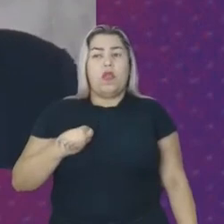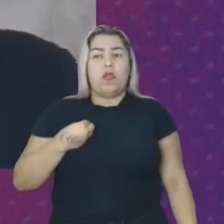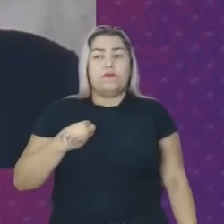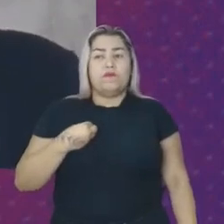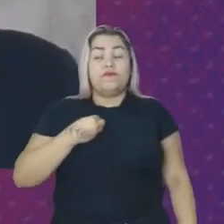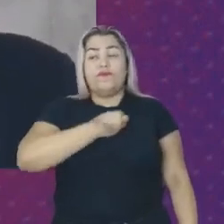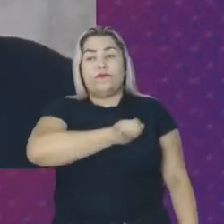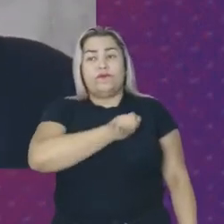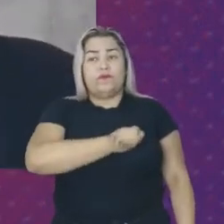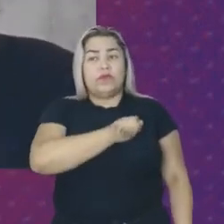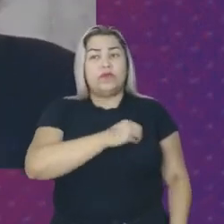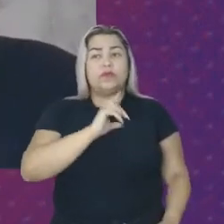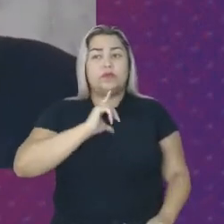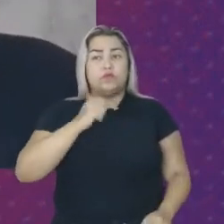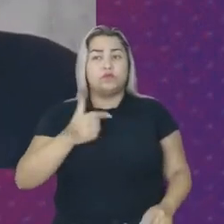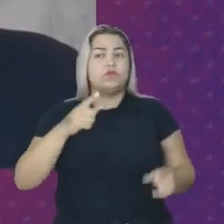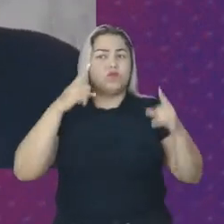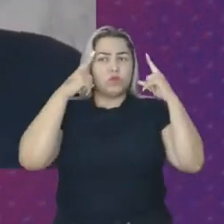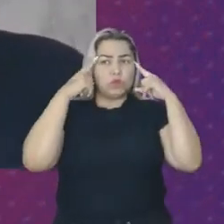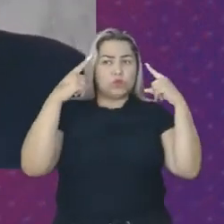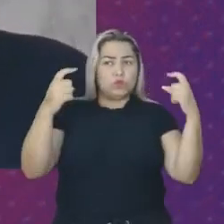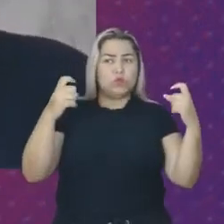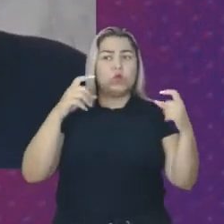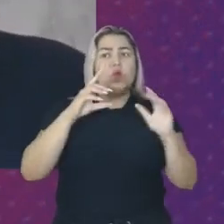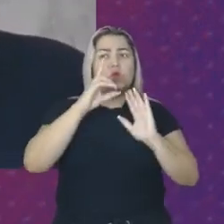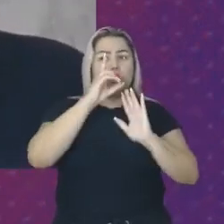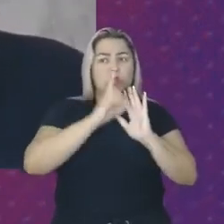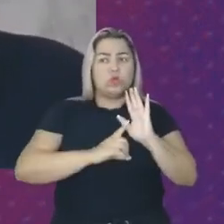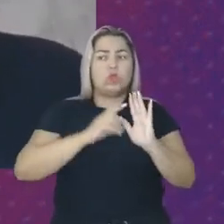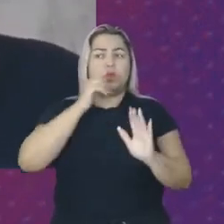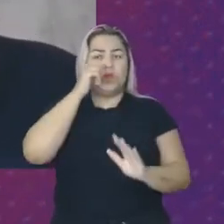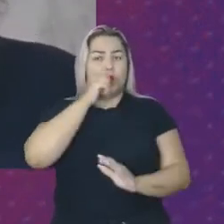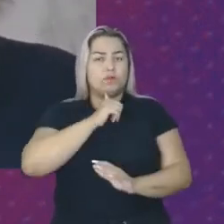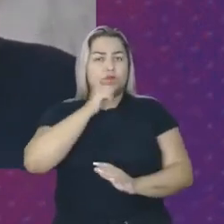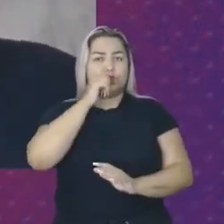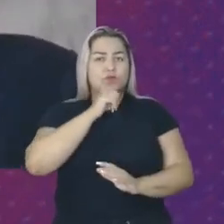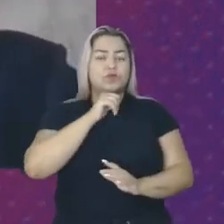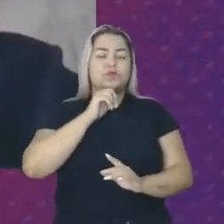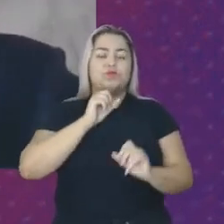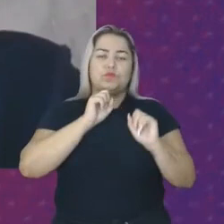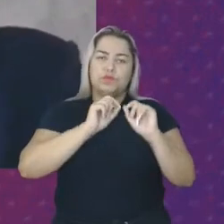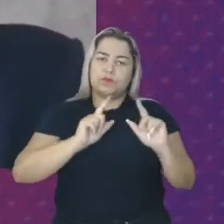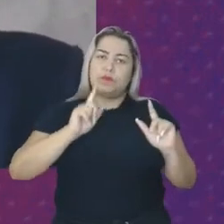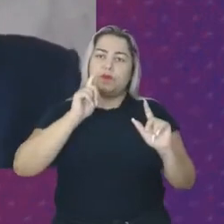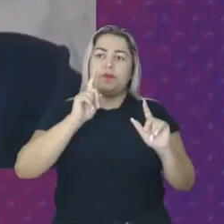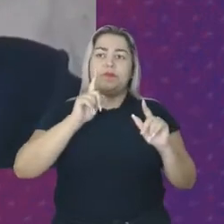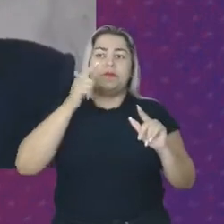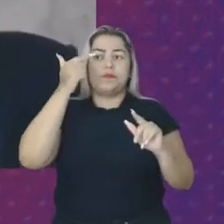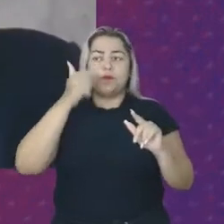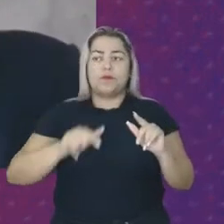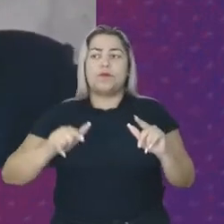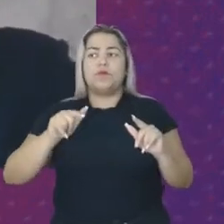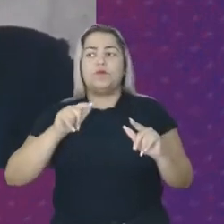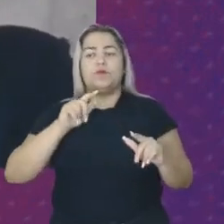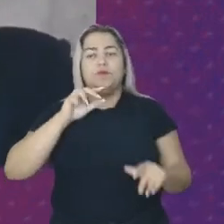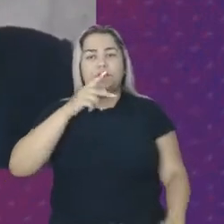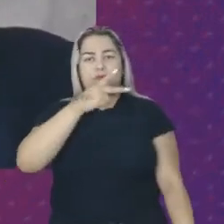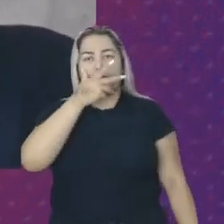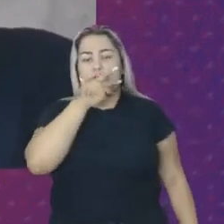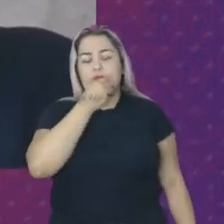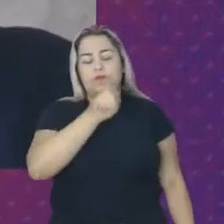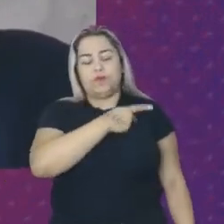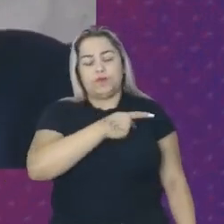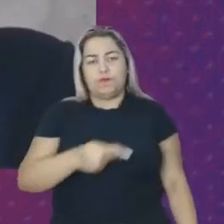ali no dia 8 de março foi relançado pelo presidente Lula. E qual é o grande